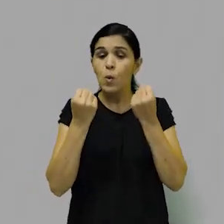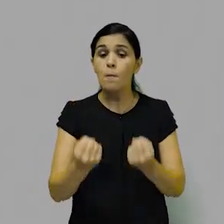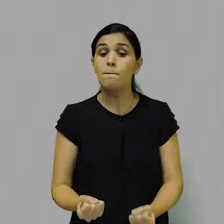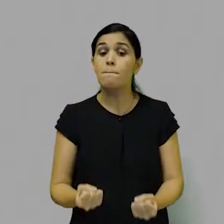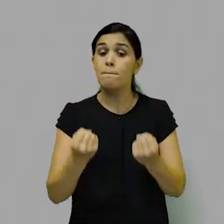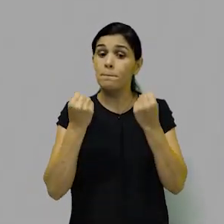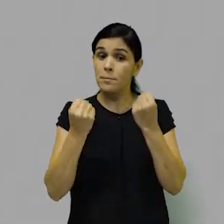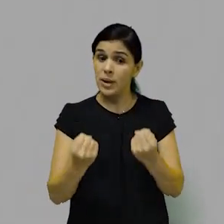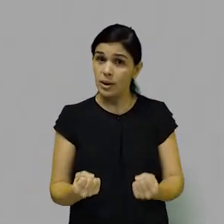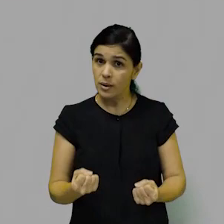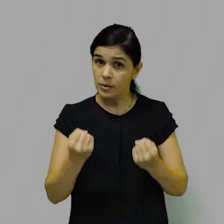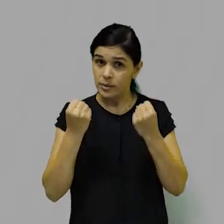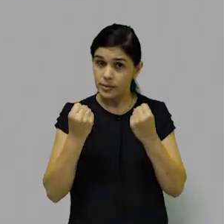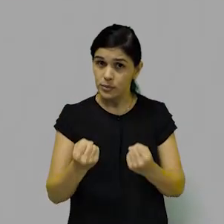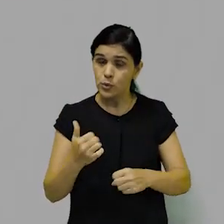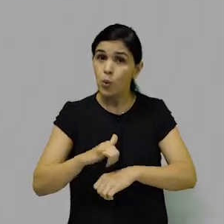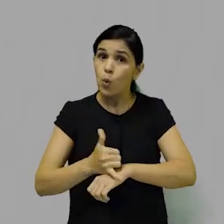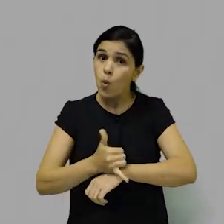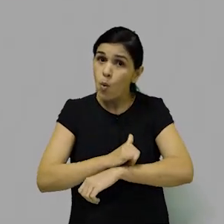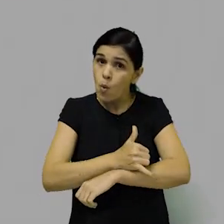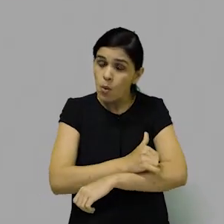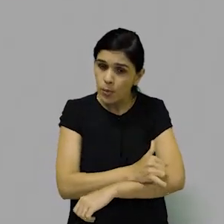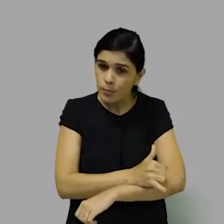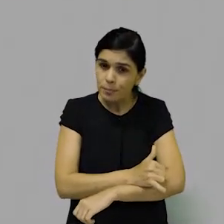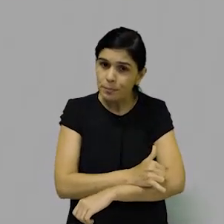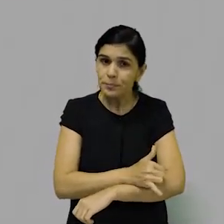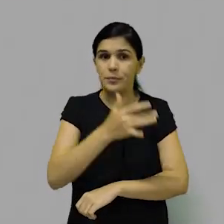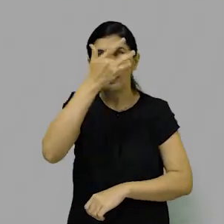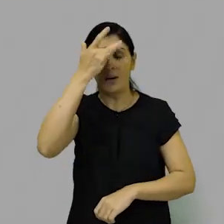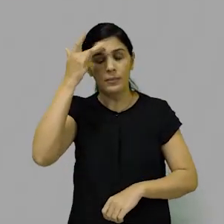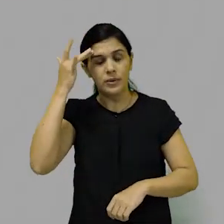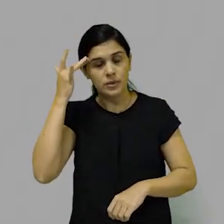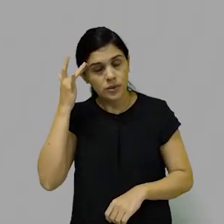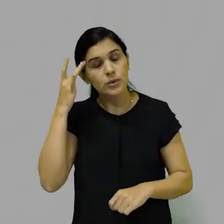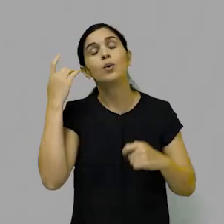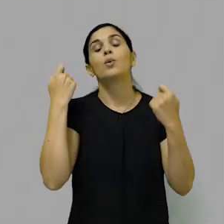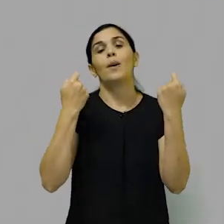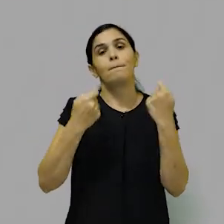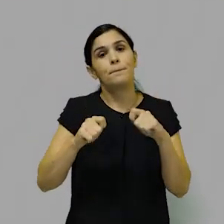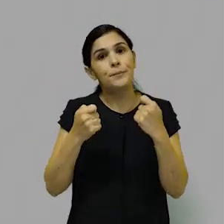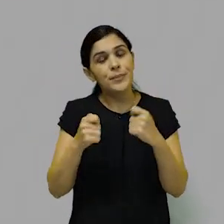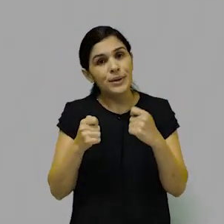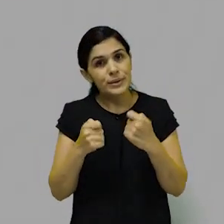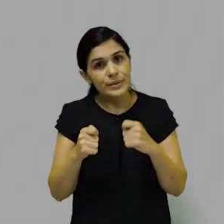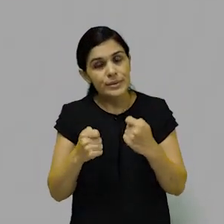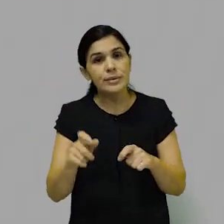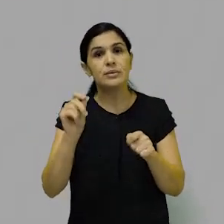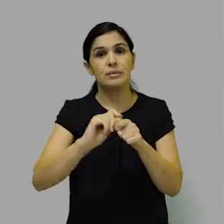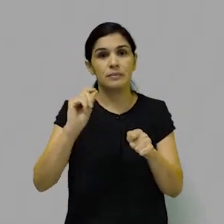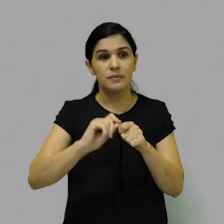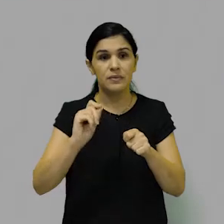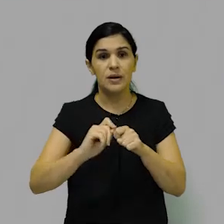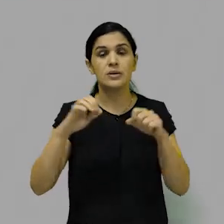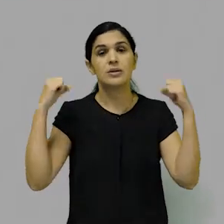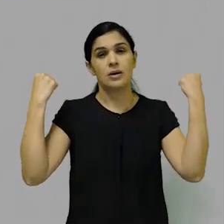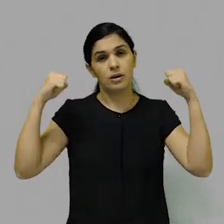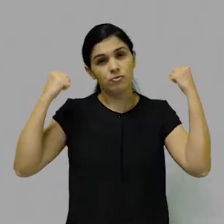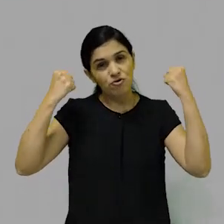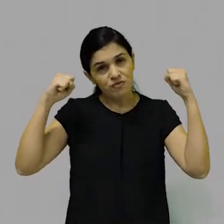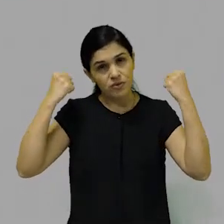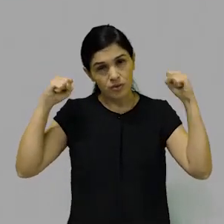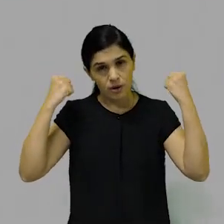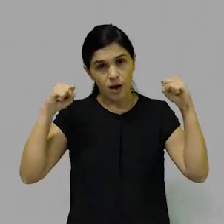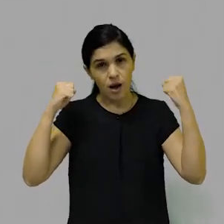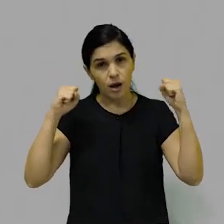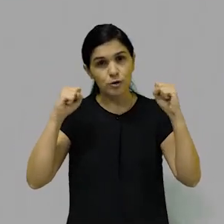do peso, ela tem sim que praticar um exercício físico para que ele diminua essa porcentagem de gordura